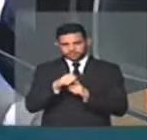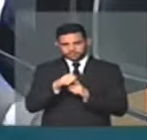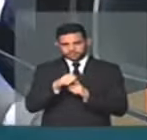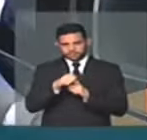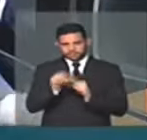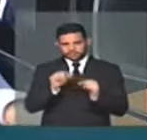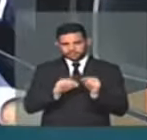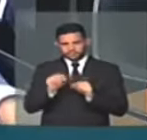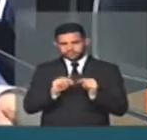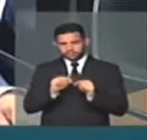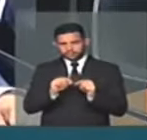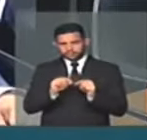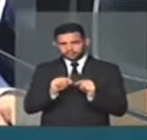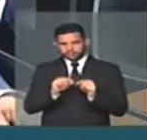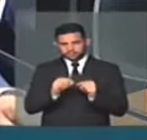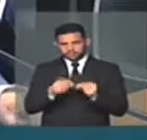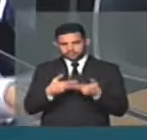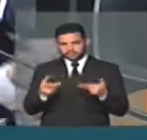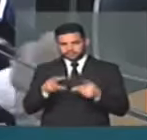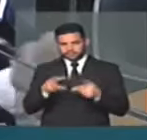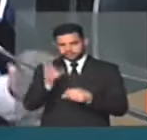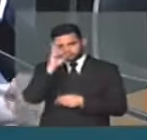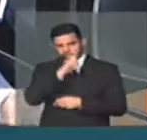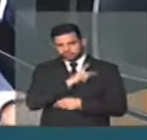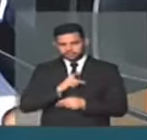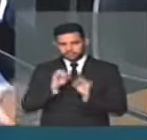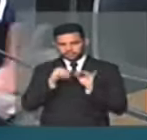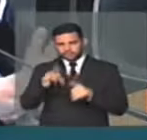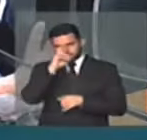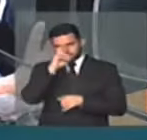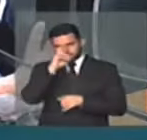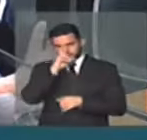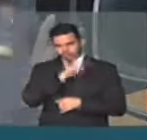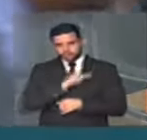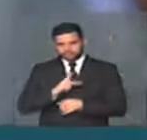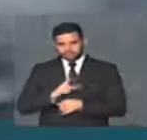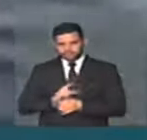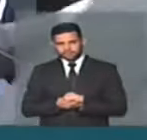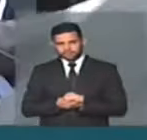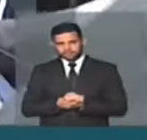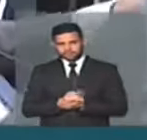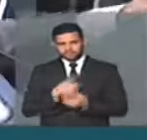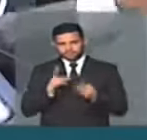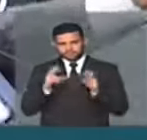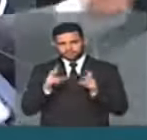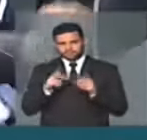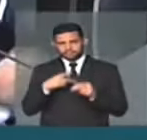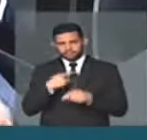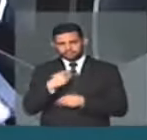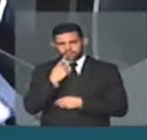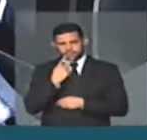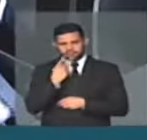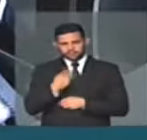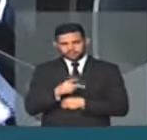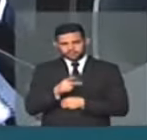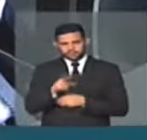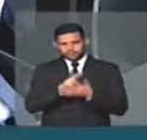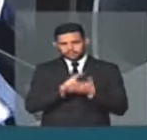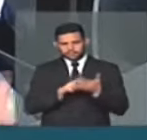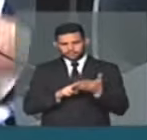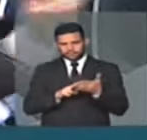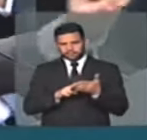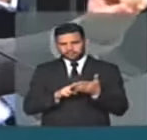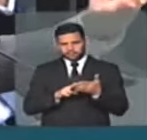sociais do que essa questão, senhor presidente. E para concluir, presidente, sobre o tema que foi levantado aqui,